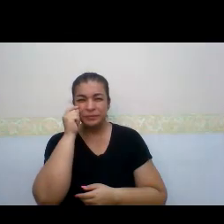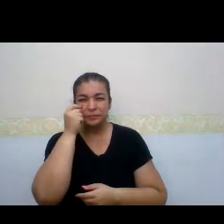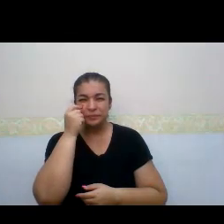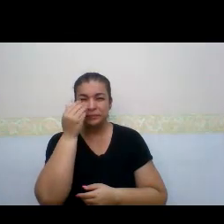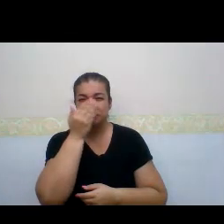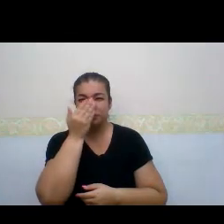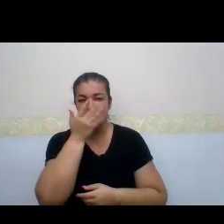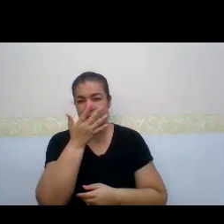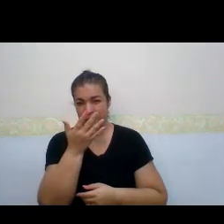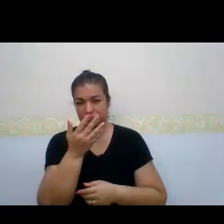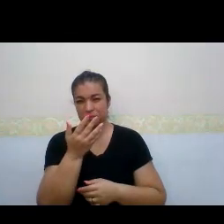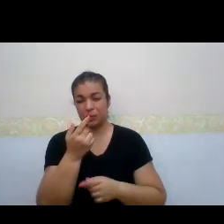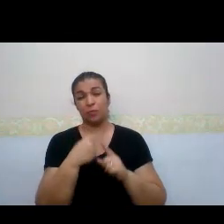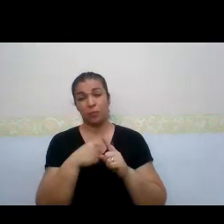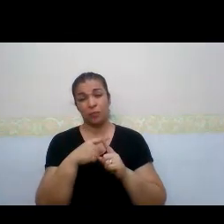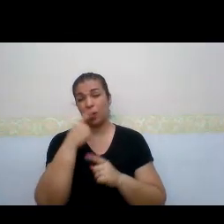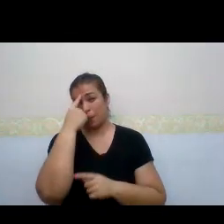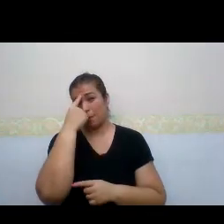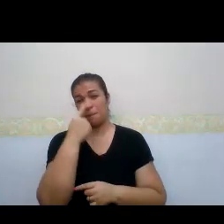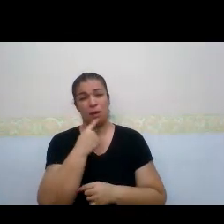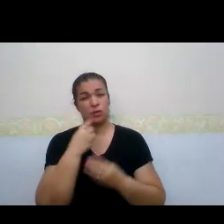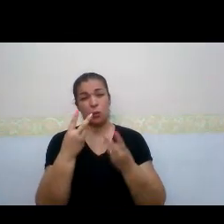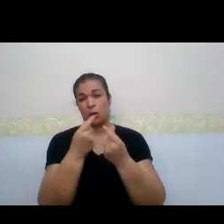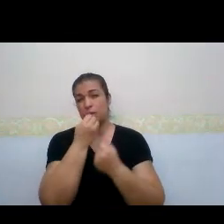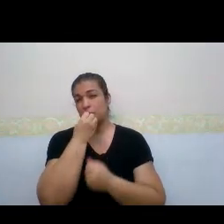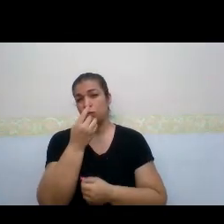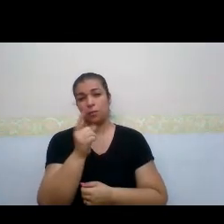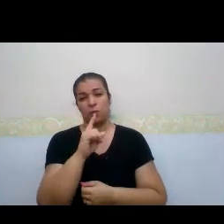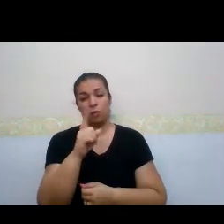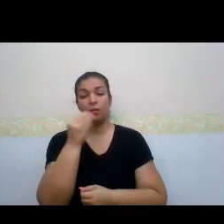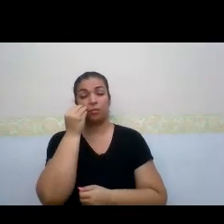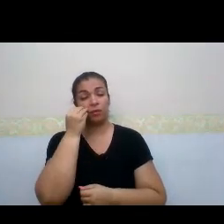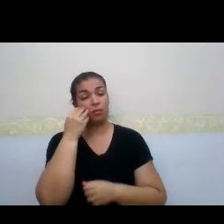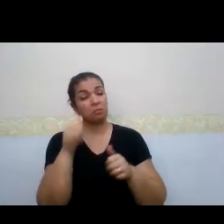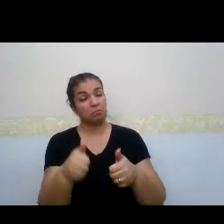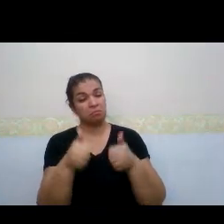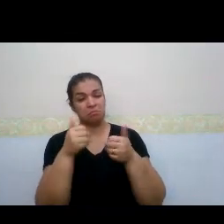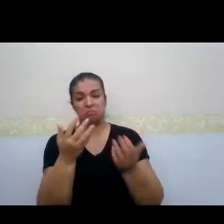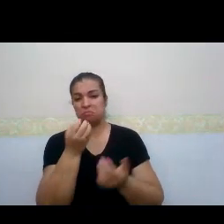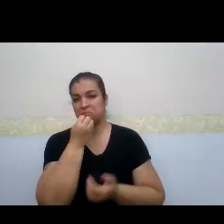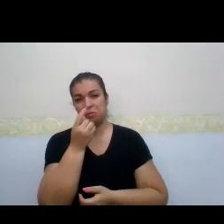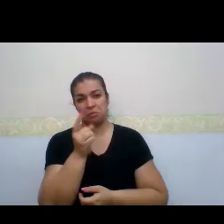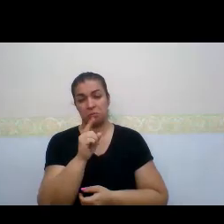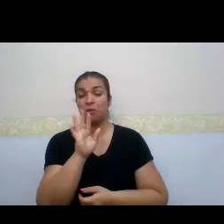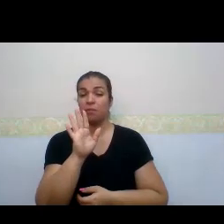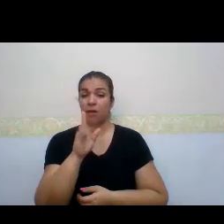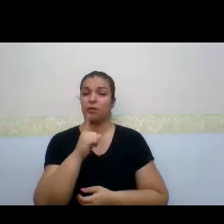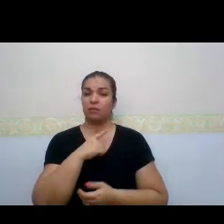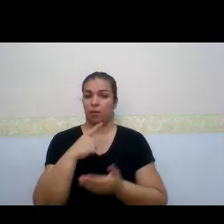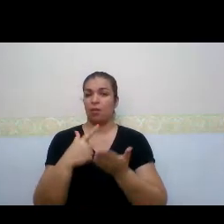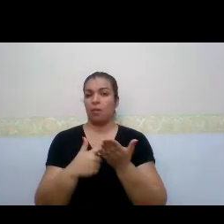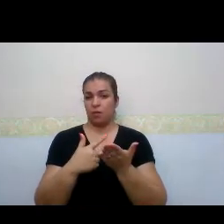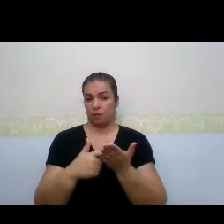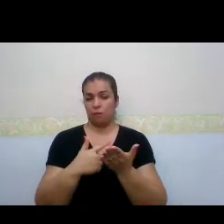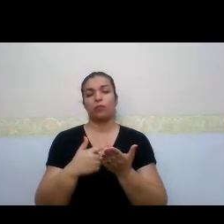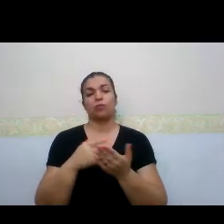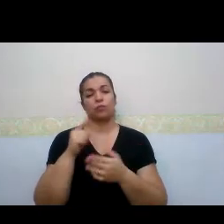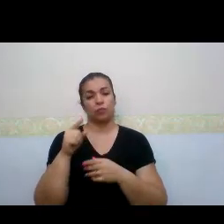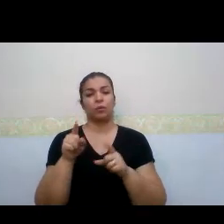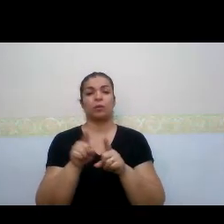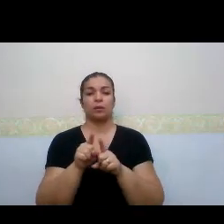uma imagem de baixa qualidade, então tentei melhorá-la, mas não ficou tão boa. Mas ela está lá no livro que eu recomendei para vocês e que está